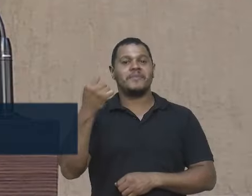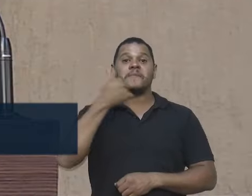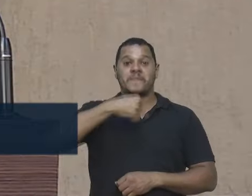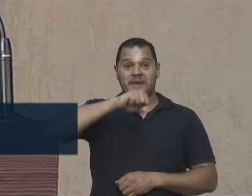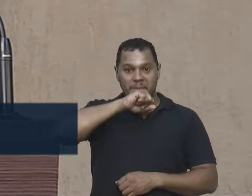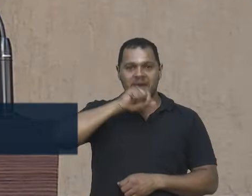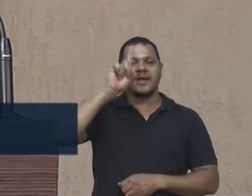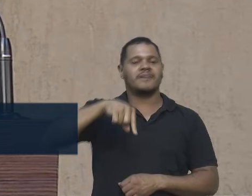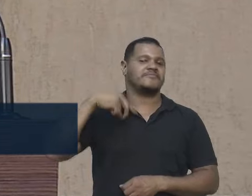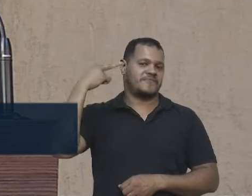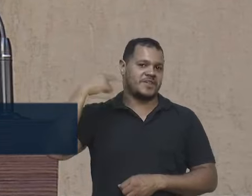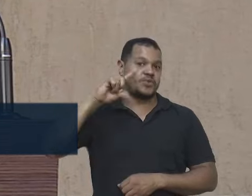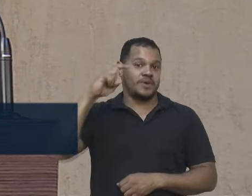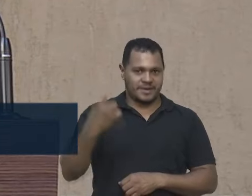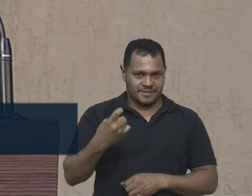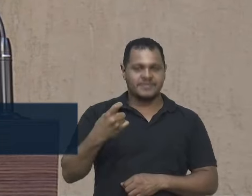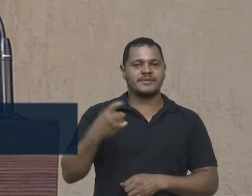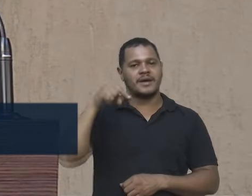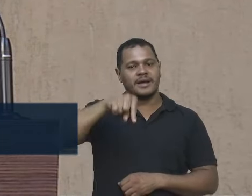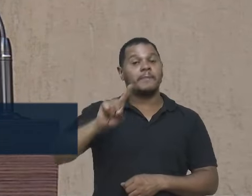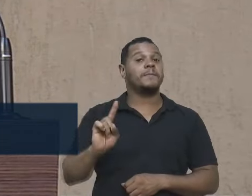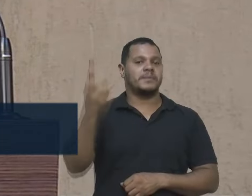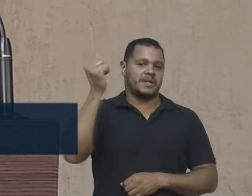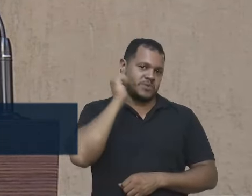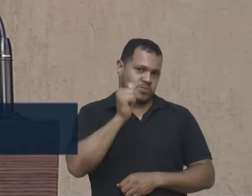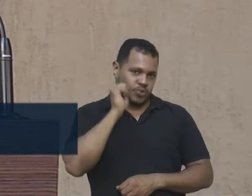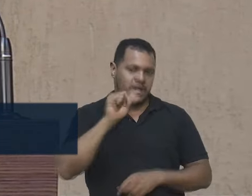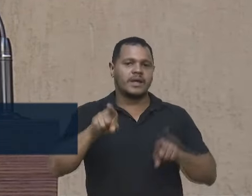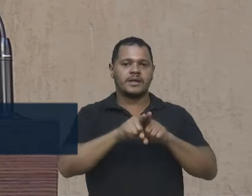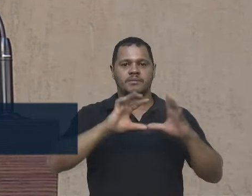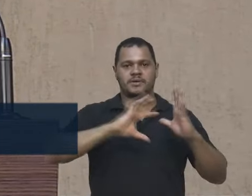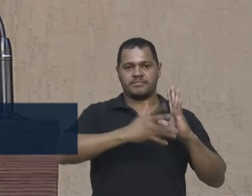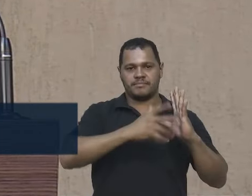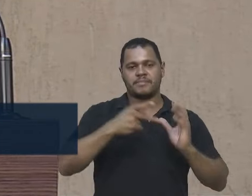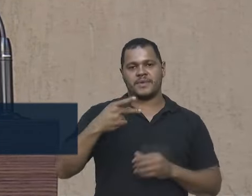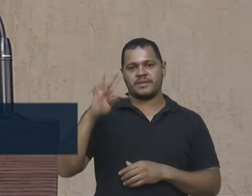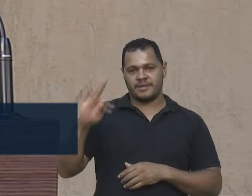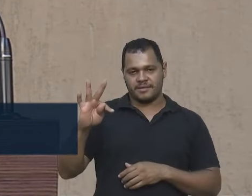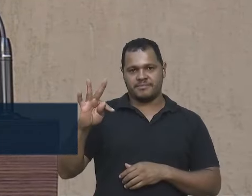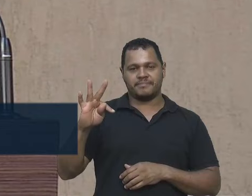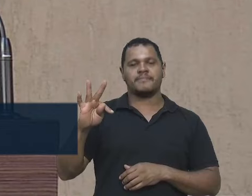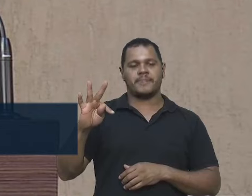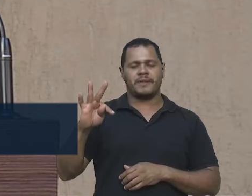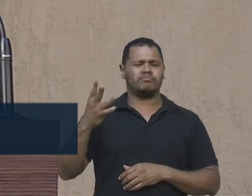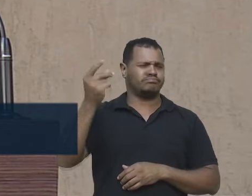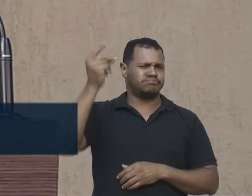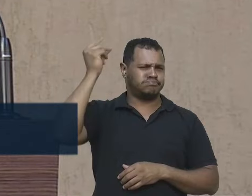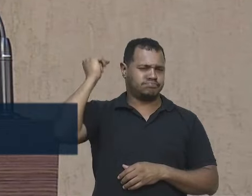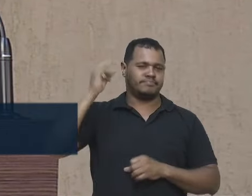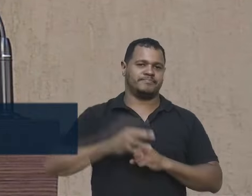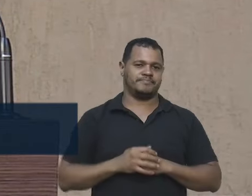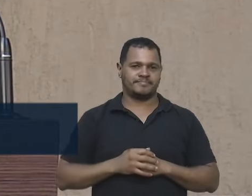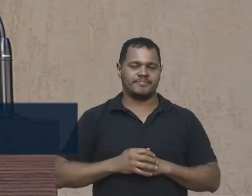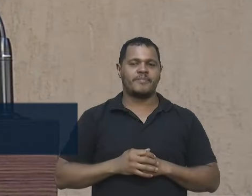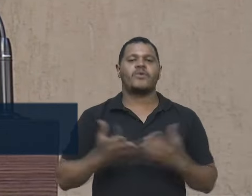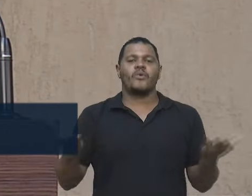profissionais de educação física e as ações esportivas fossem mais valorizadas tanto pelo poder público quanto pela população